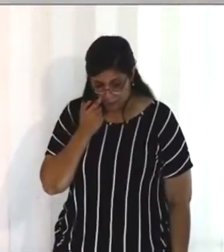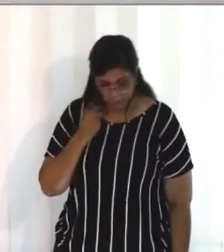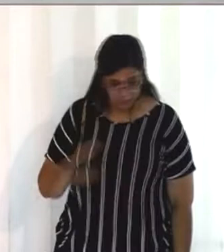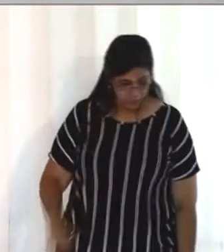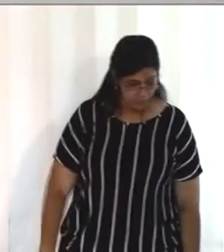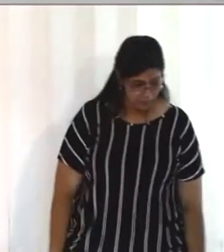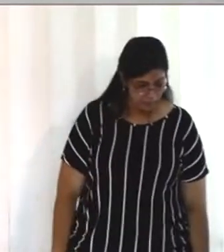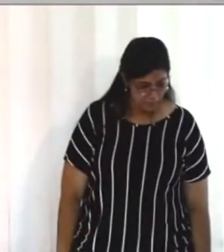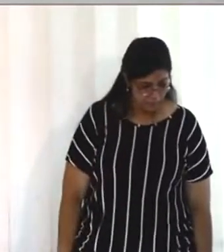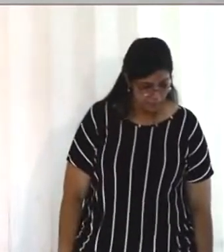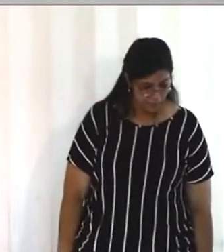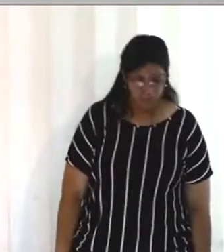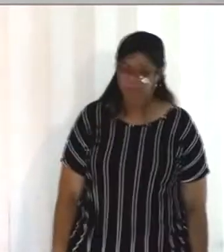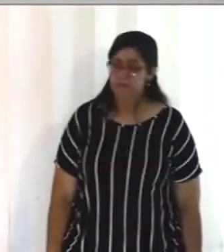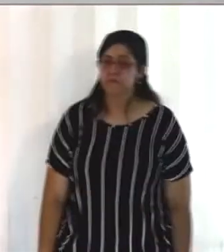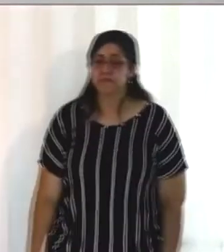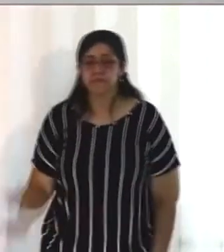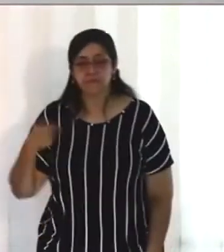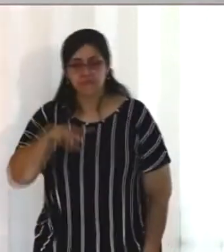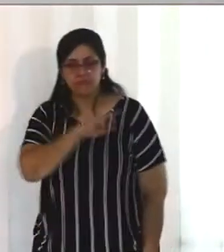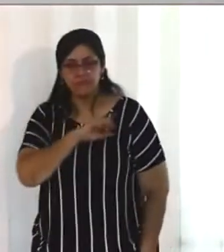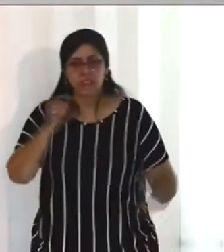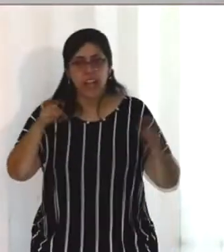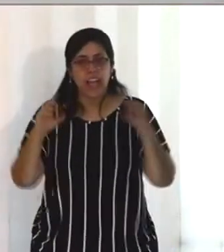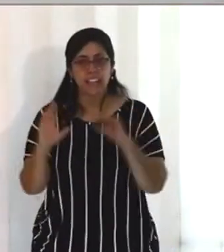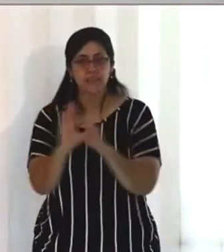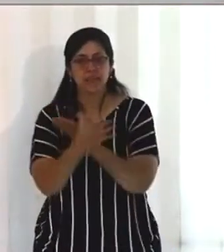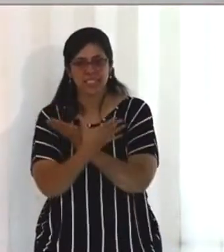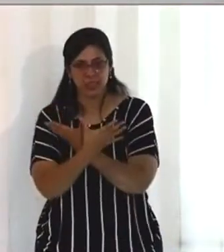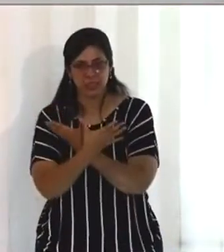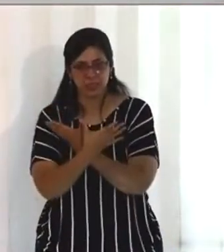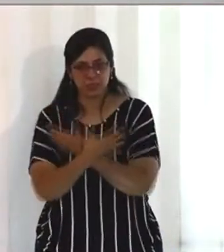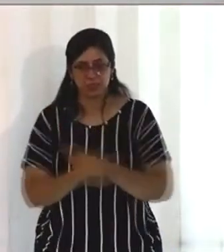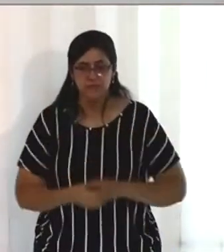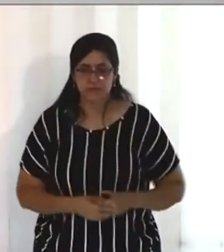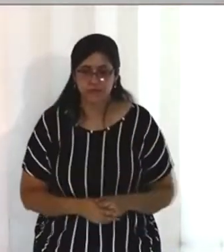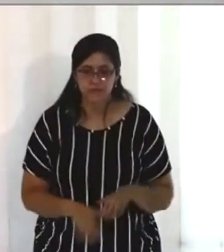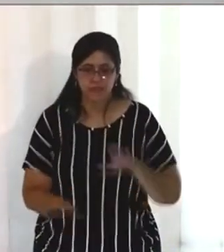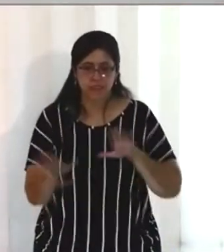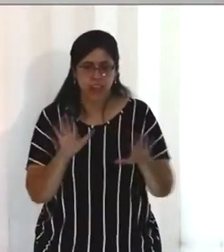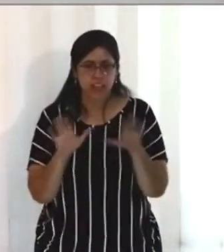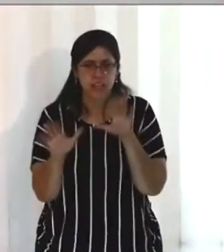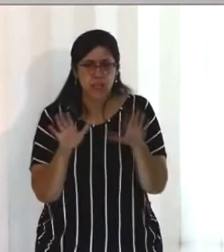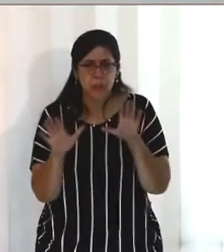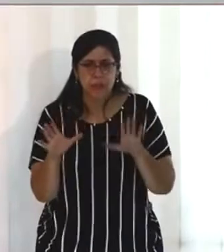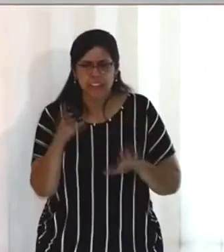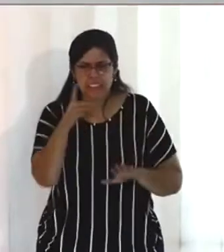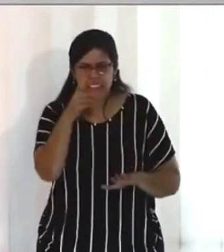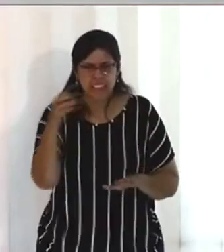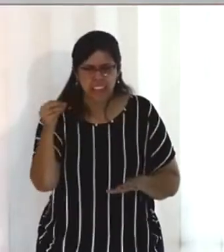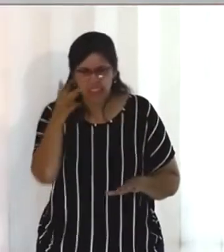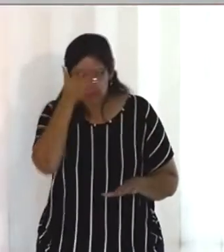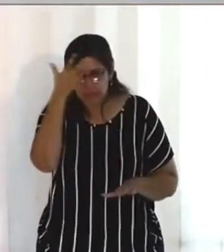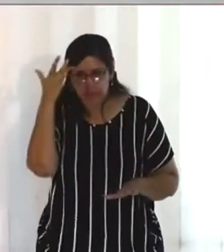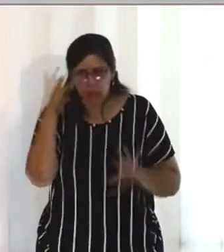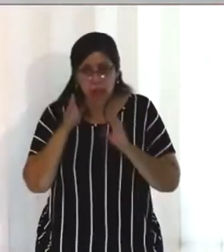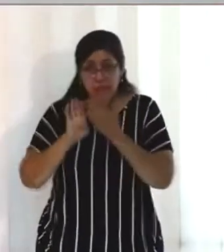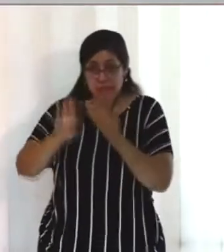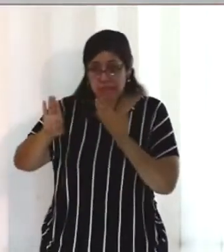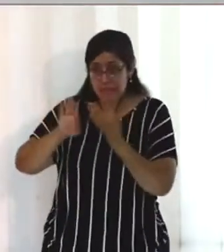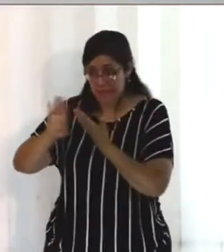vazio praticamente, menos de 10 pessoas trabalhando, com todos os cuidados. Nossa igreja